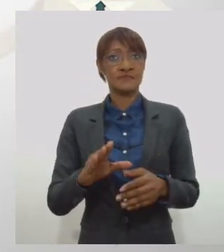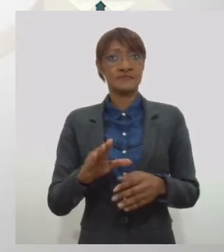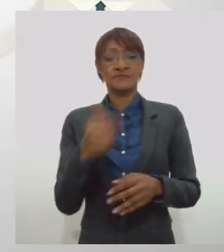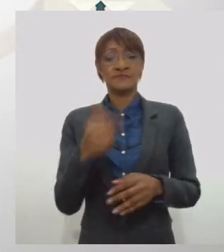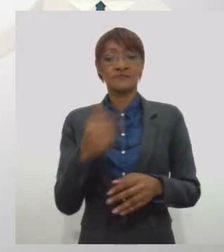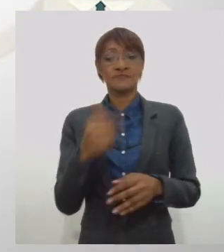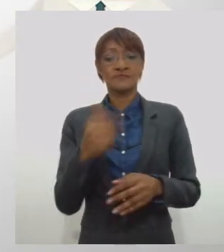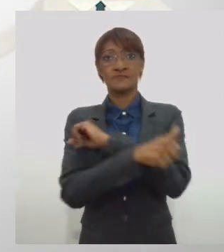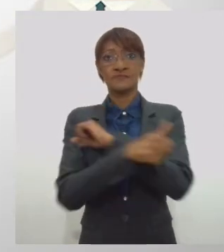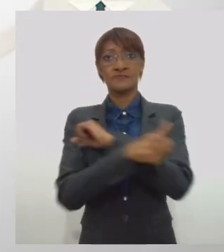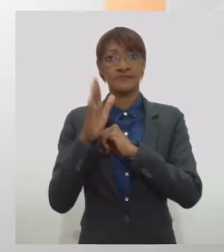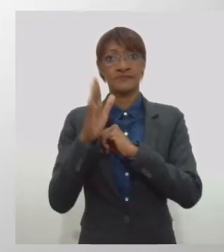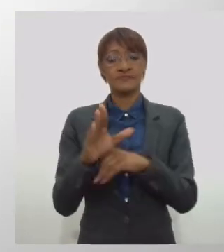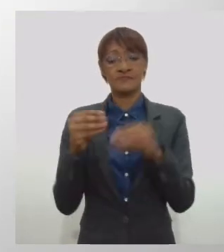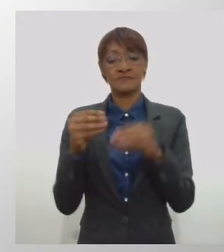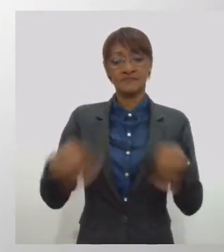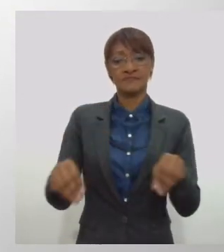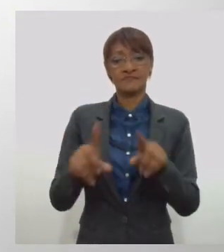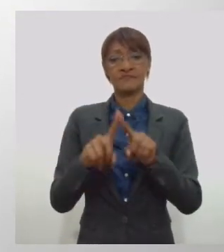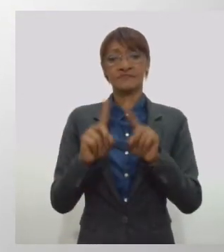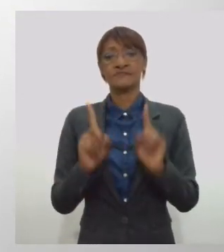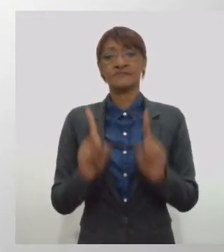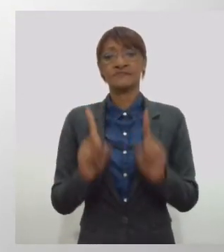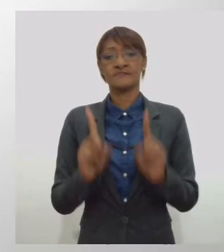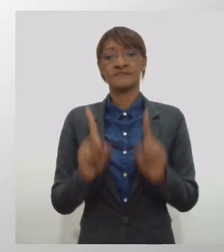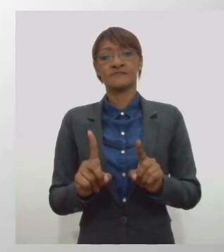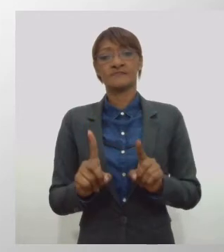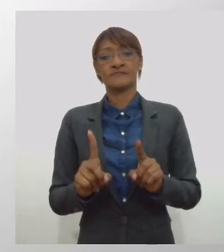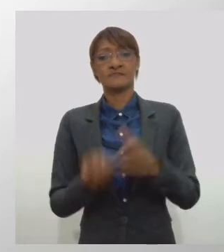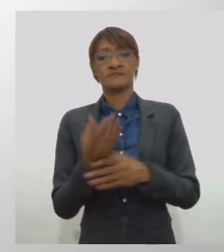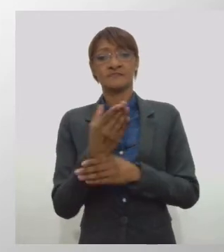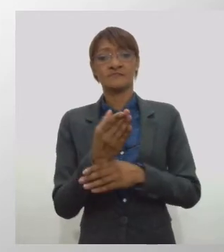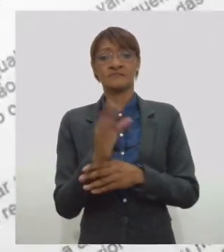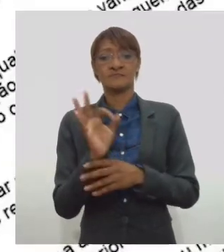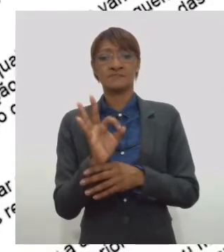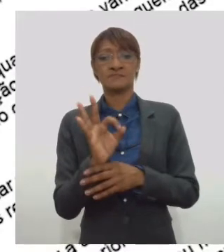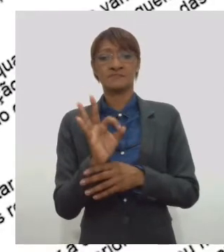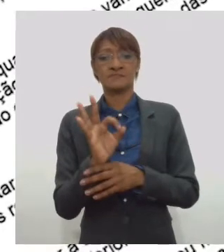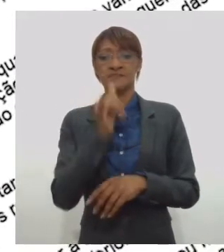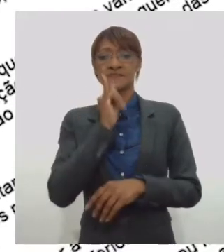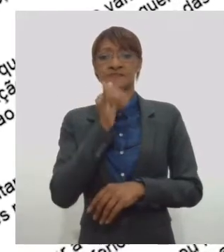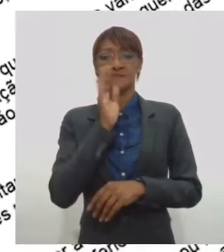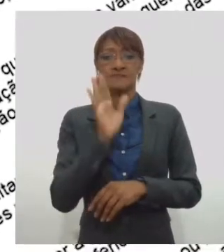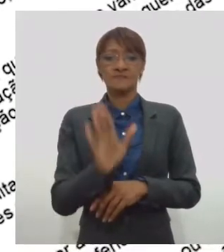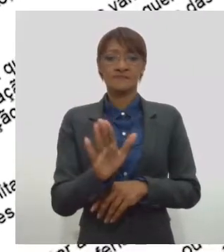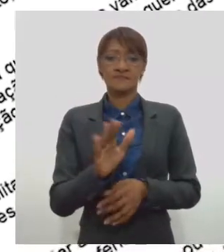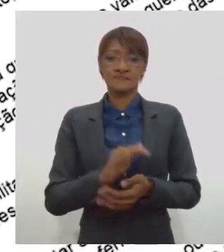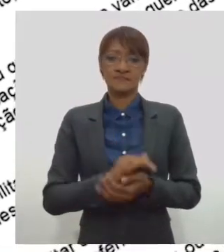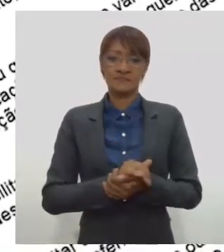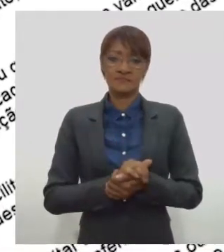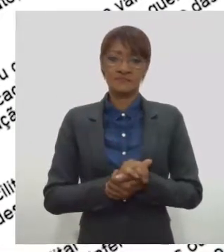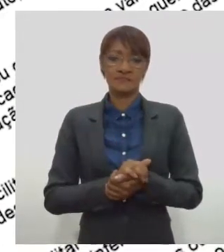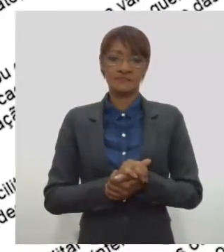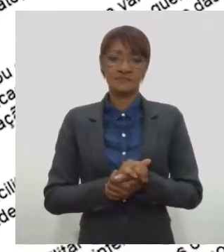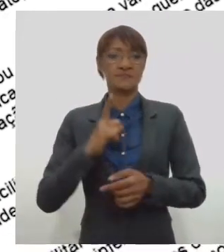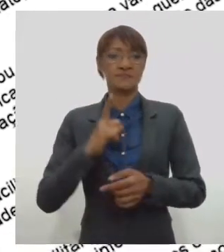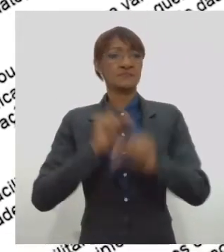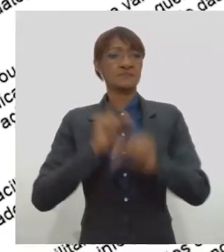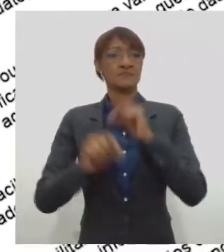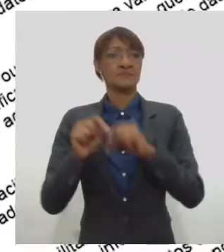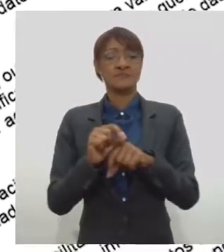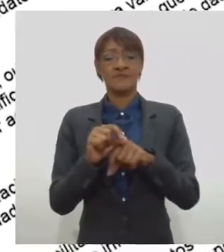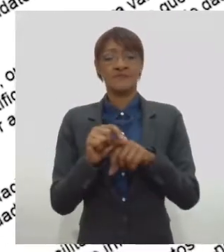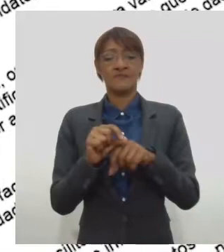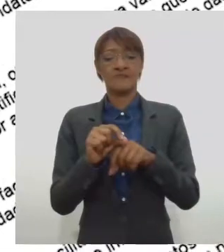mesmo que não tenha causado um prejuízo ou mesmo que não tenha gerado enriquecimento ilícito. Um exemplo disso é que, por exemplo, quando se comete um ato com desvio de